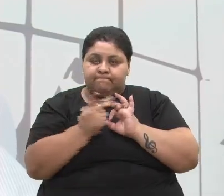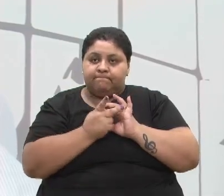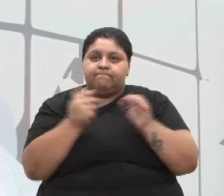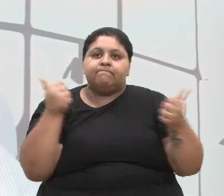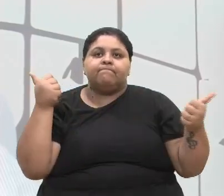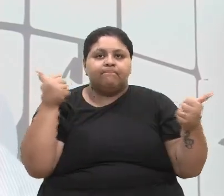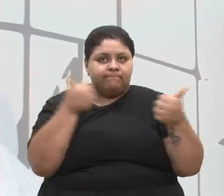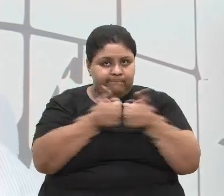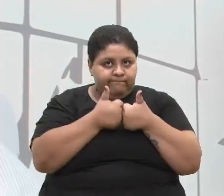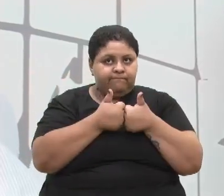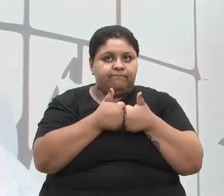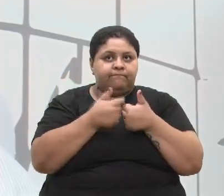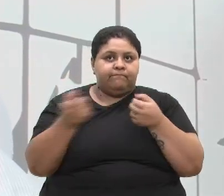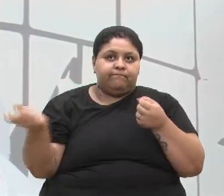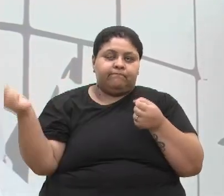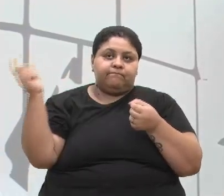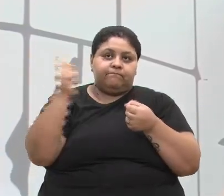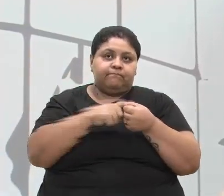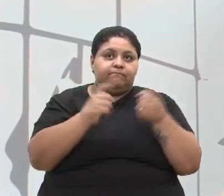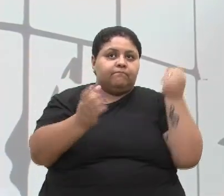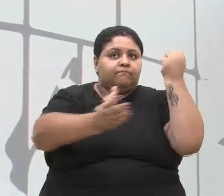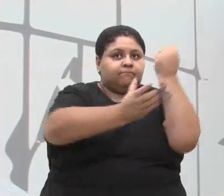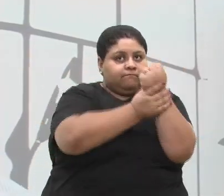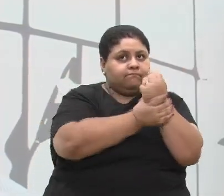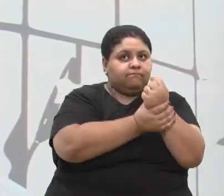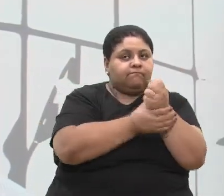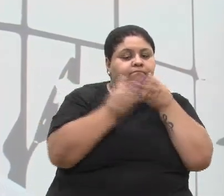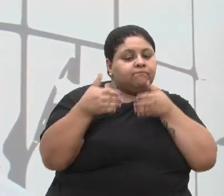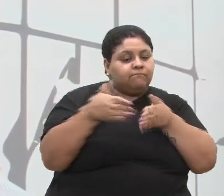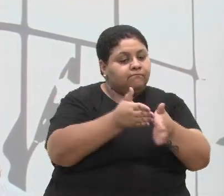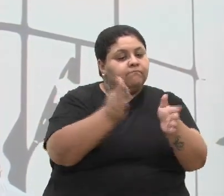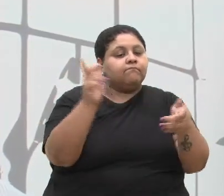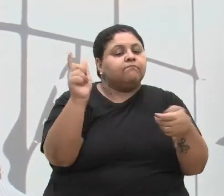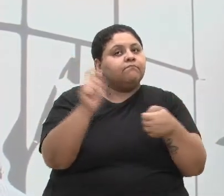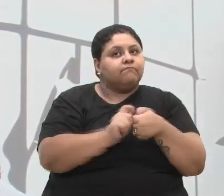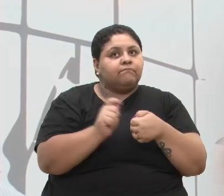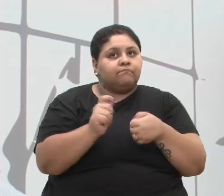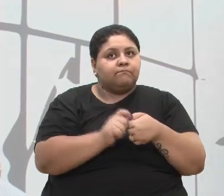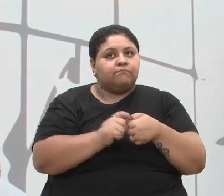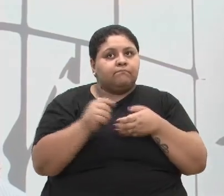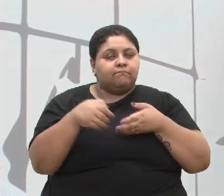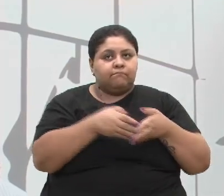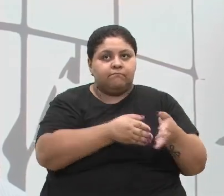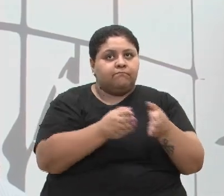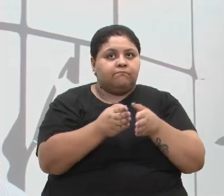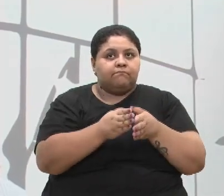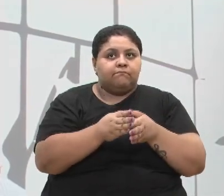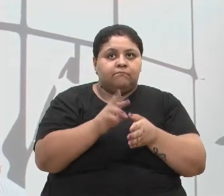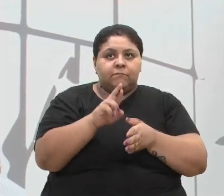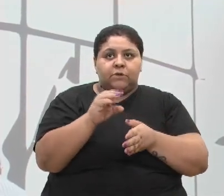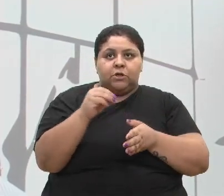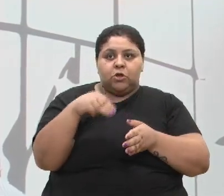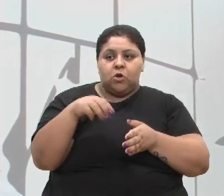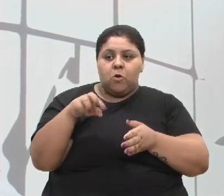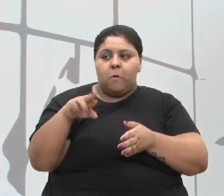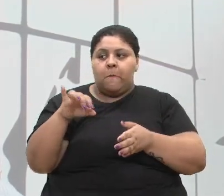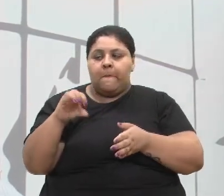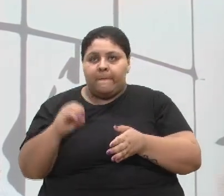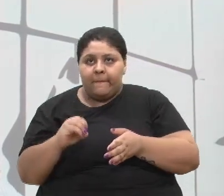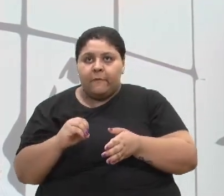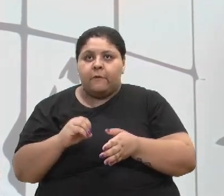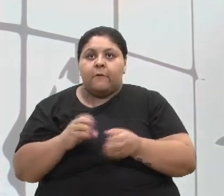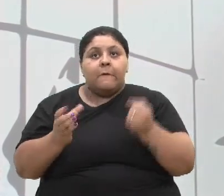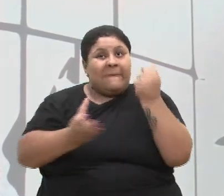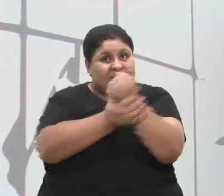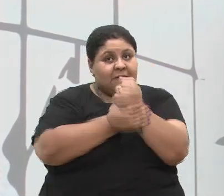enfim, para fazer o retorno de forma segura. E o trajeto que a gente vai fazer, então, é a Estrada dos Romeiros. Lá tem ciclovia, é uma via mais